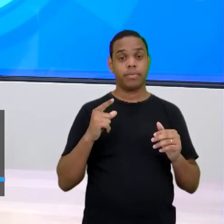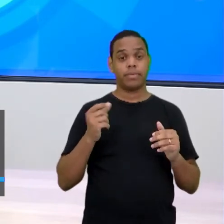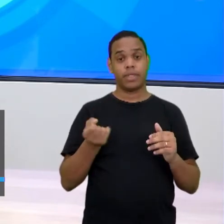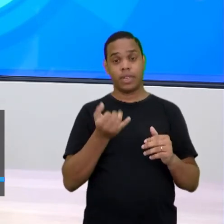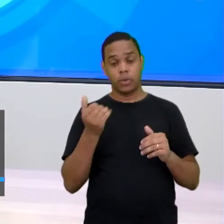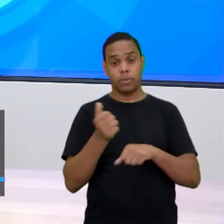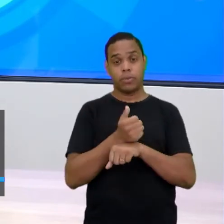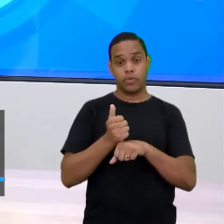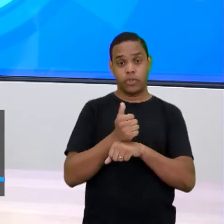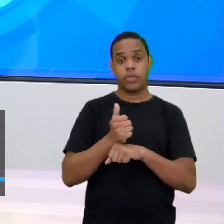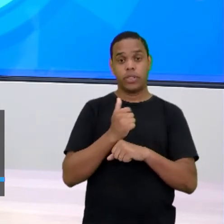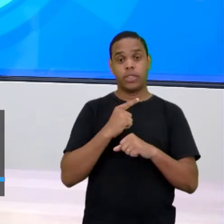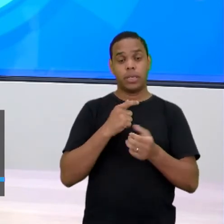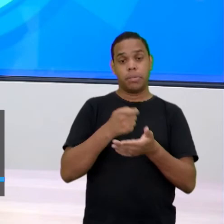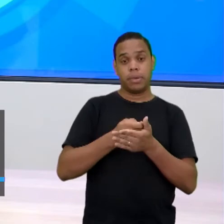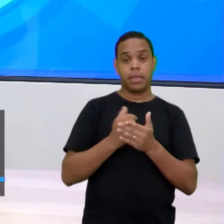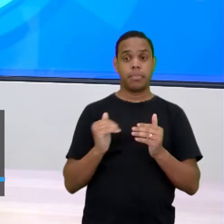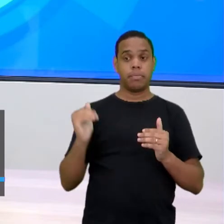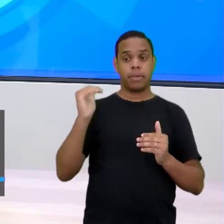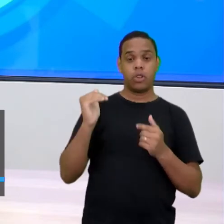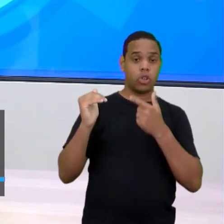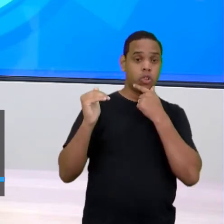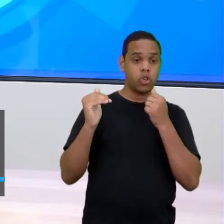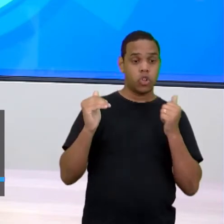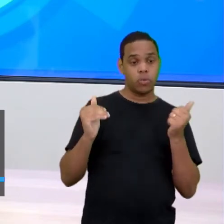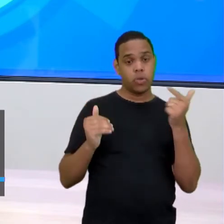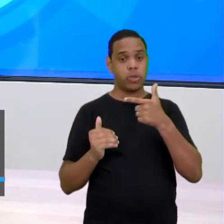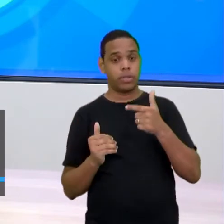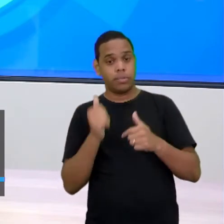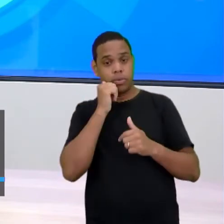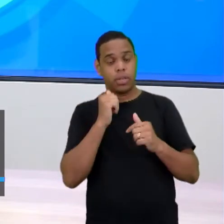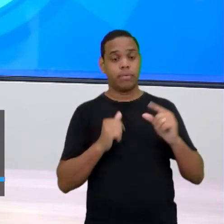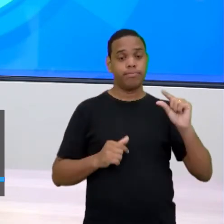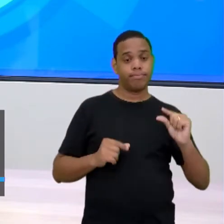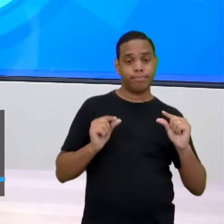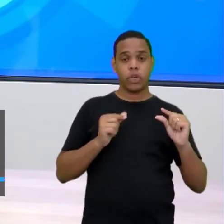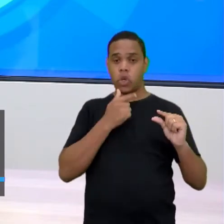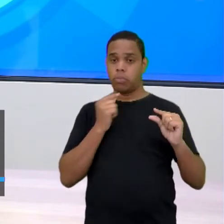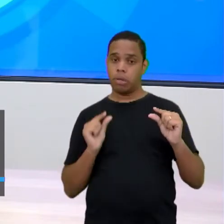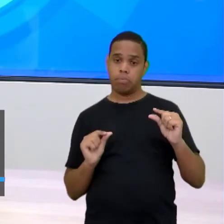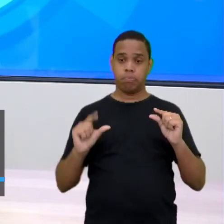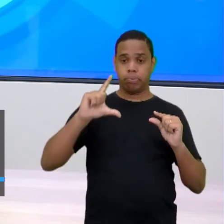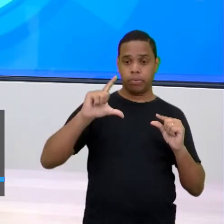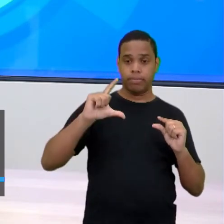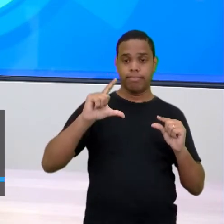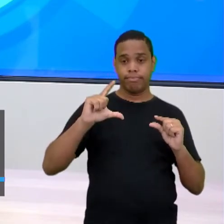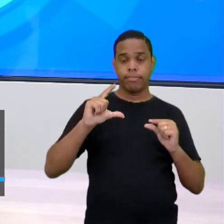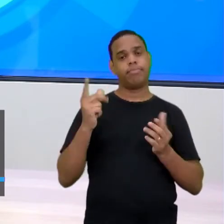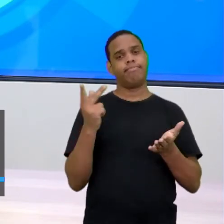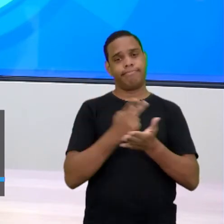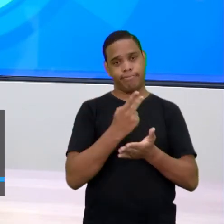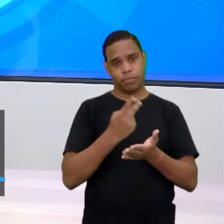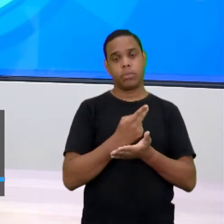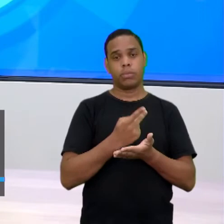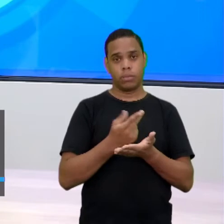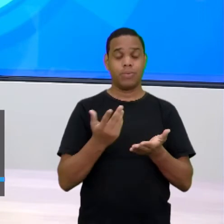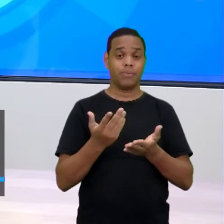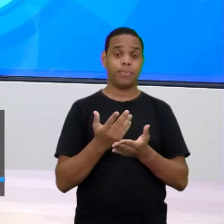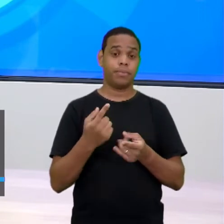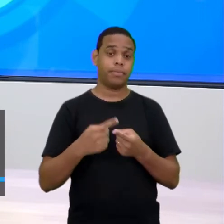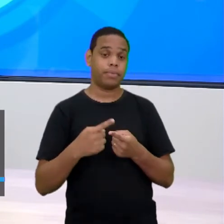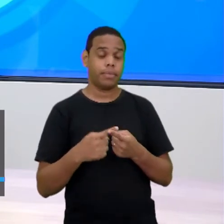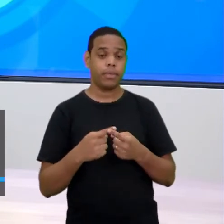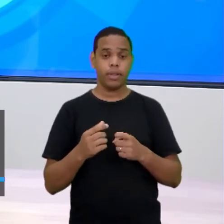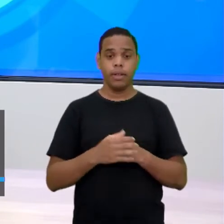algumas profissões que pagam mais para homens do que para mulheres, né, o que é errado porque o nível